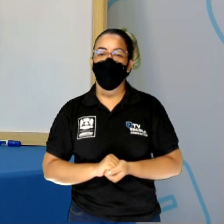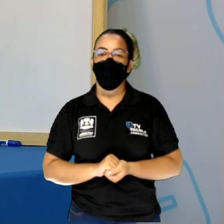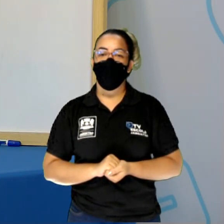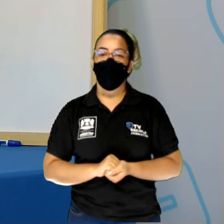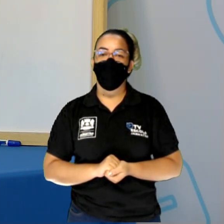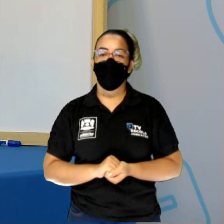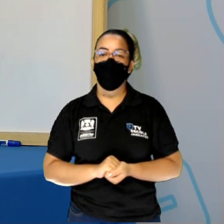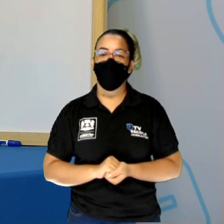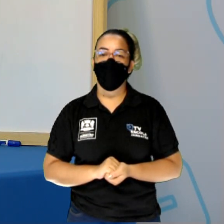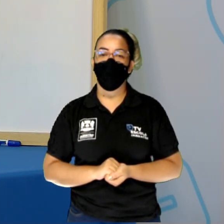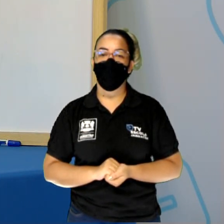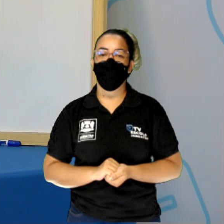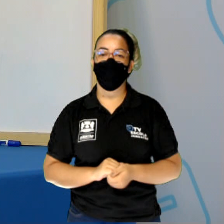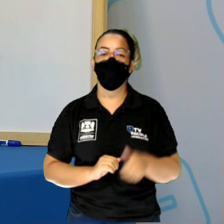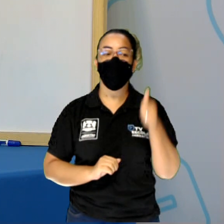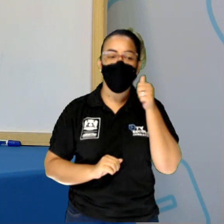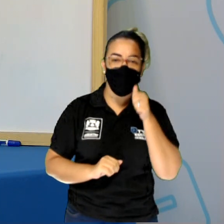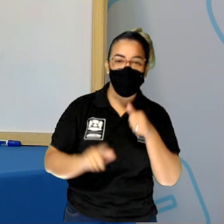e a